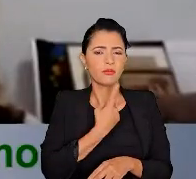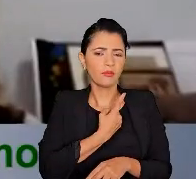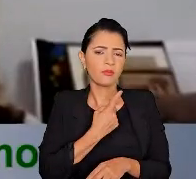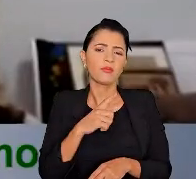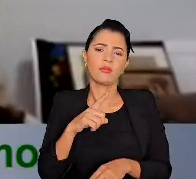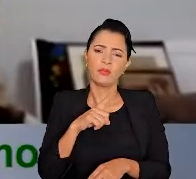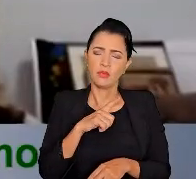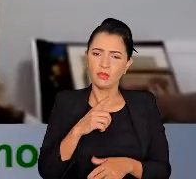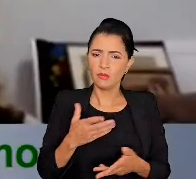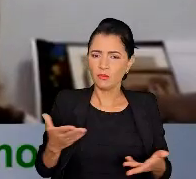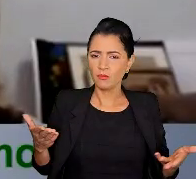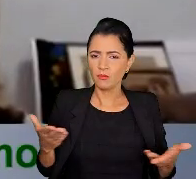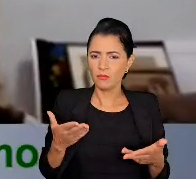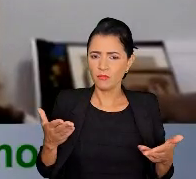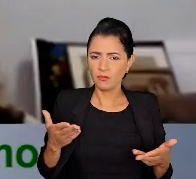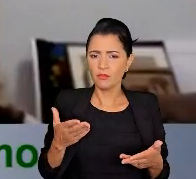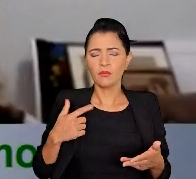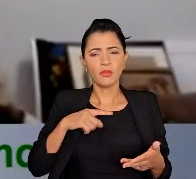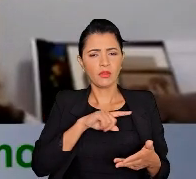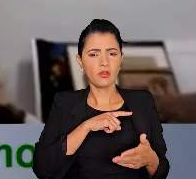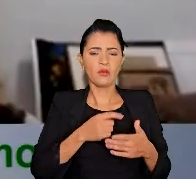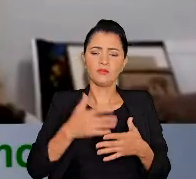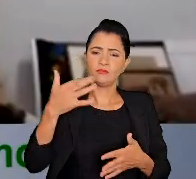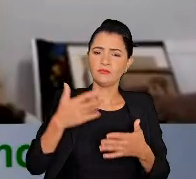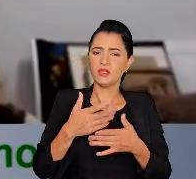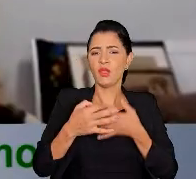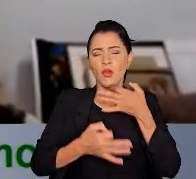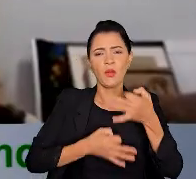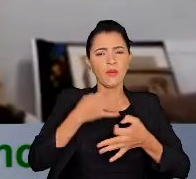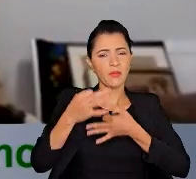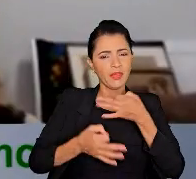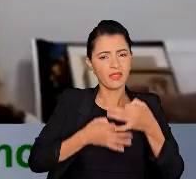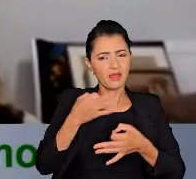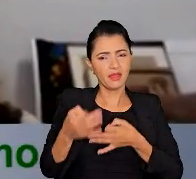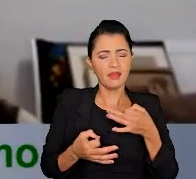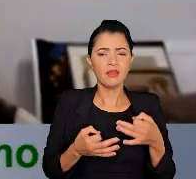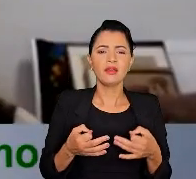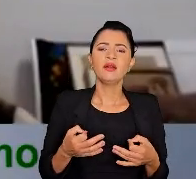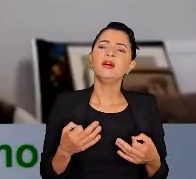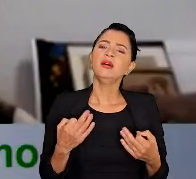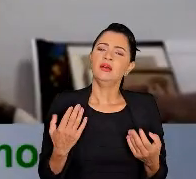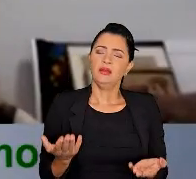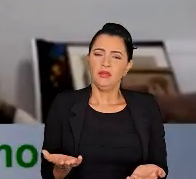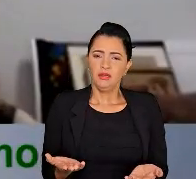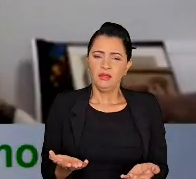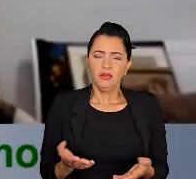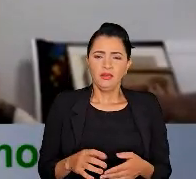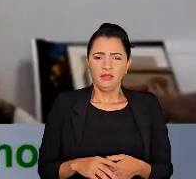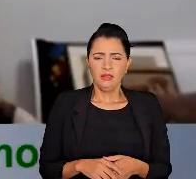tendo aqui no nosso chat muitos comentários